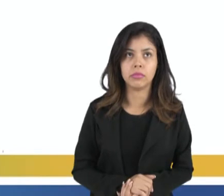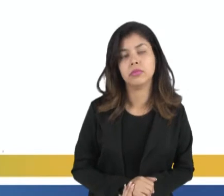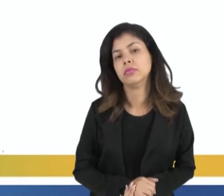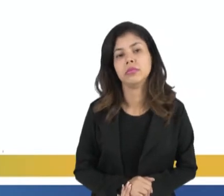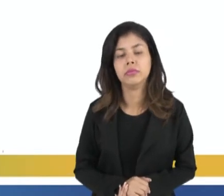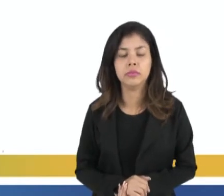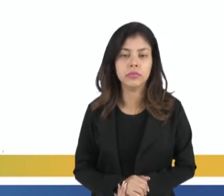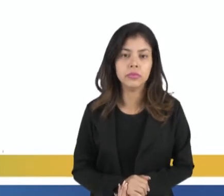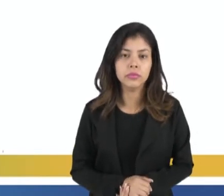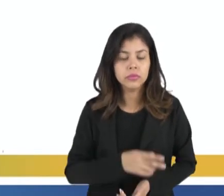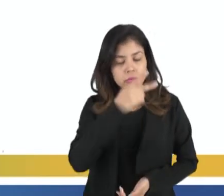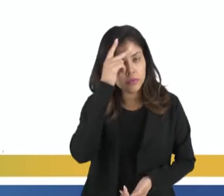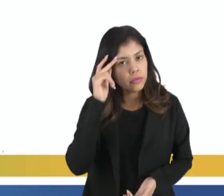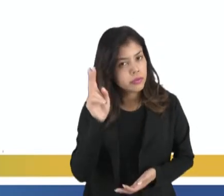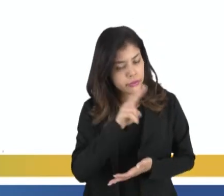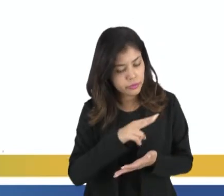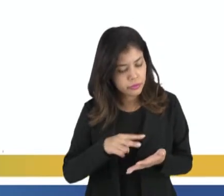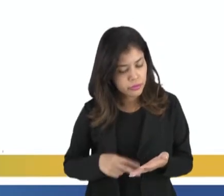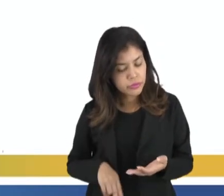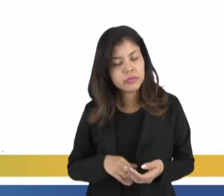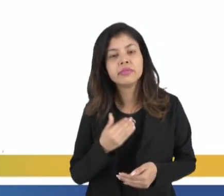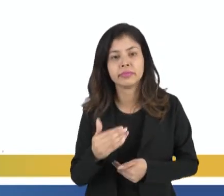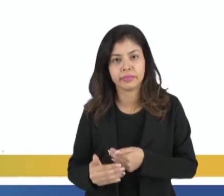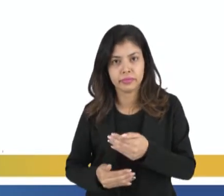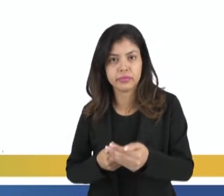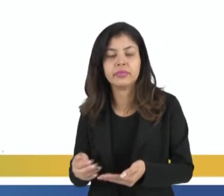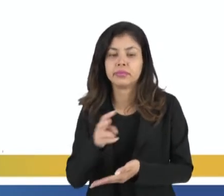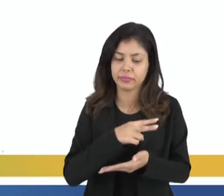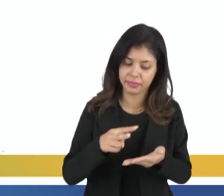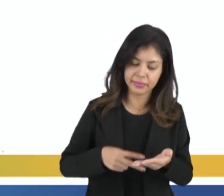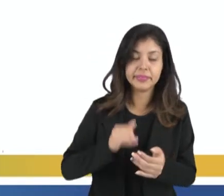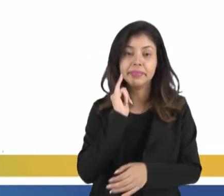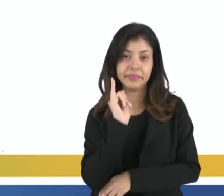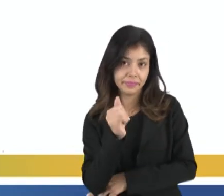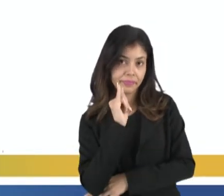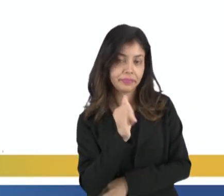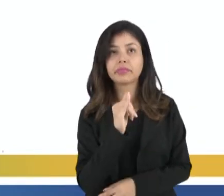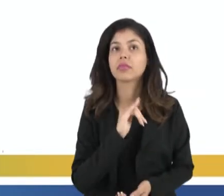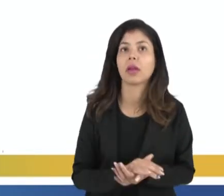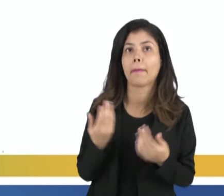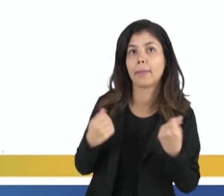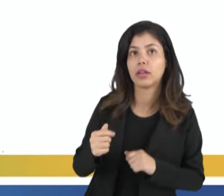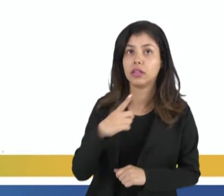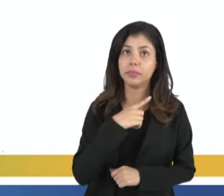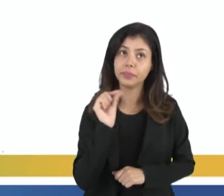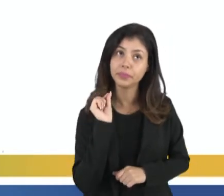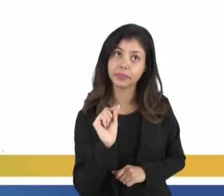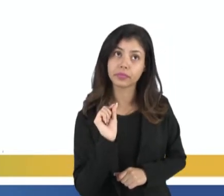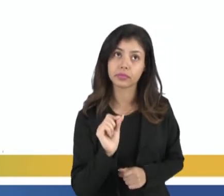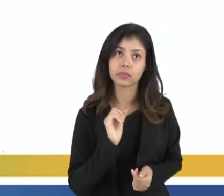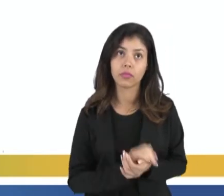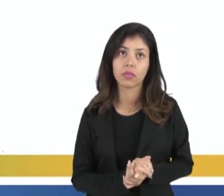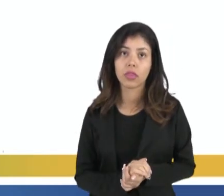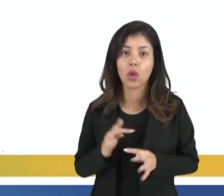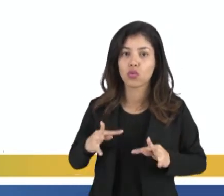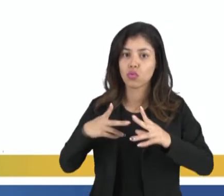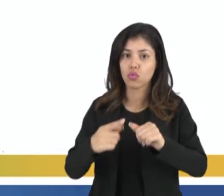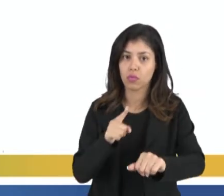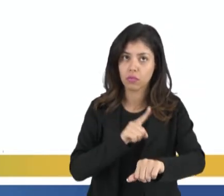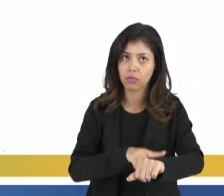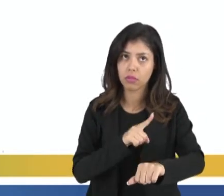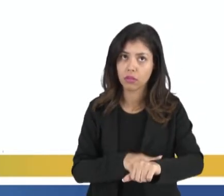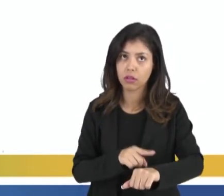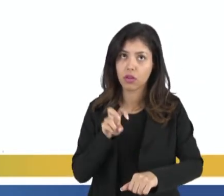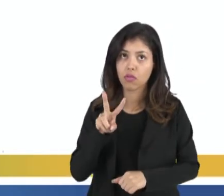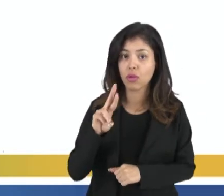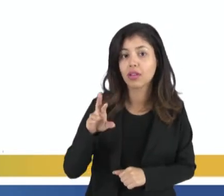Então, para que o leitor consiga prosseguir na leitura dessas narrativas, né, é necessário o quê? Que ele suspenda